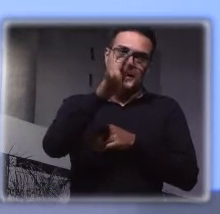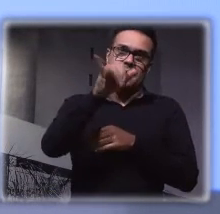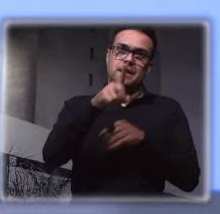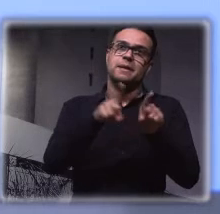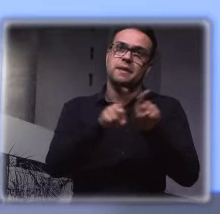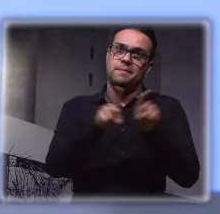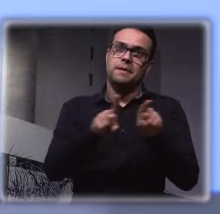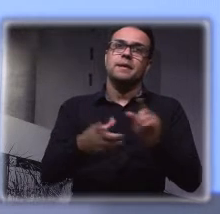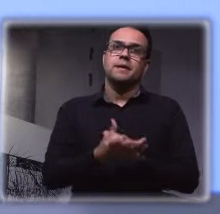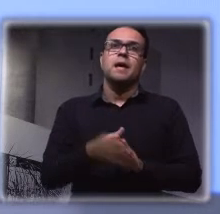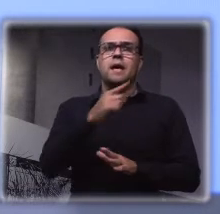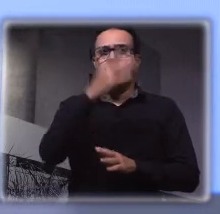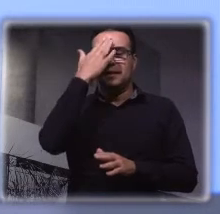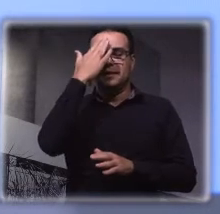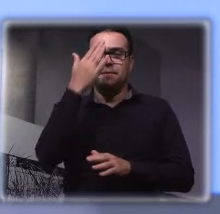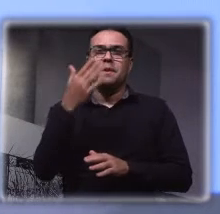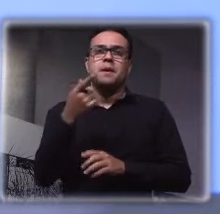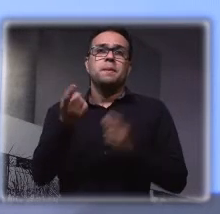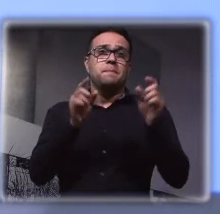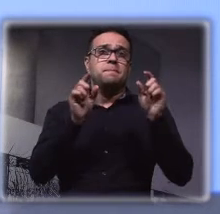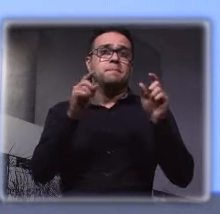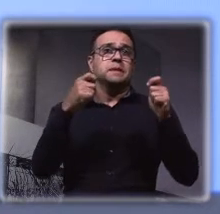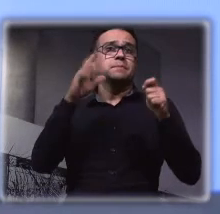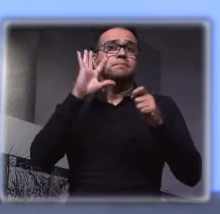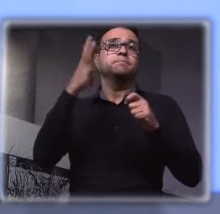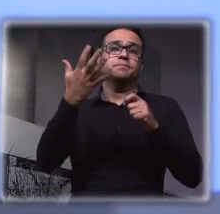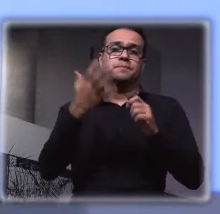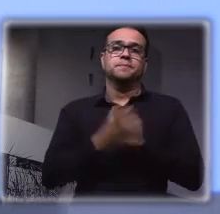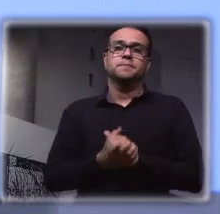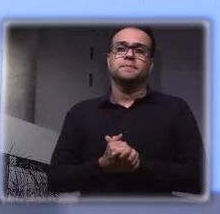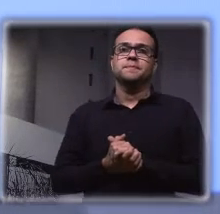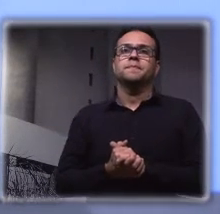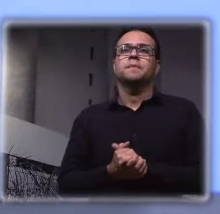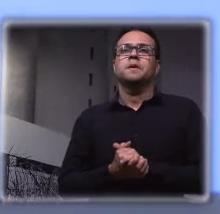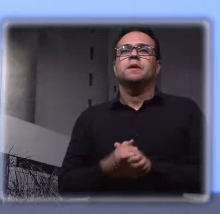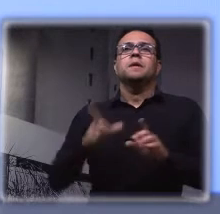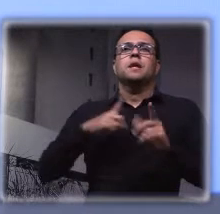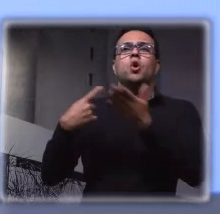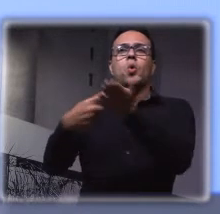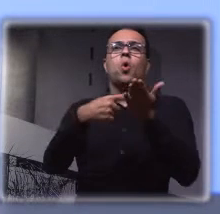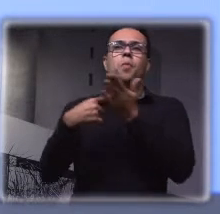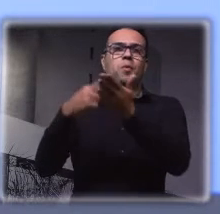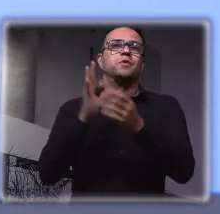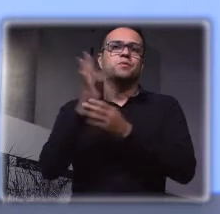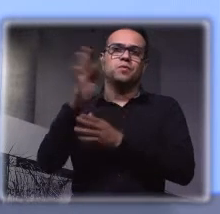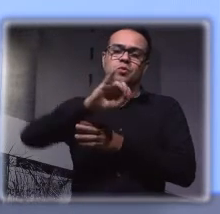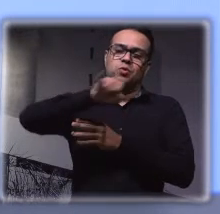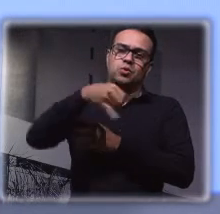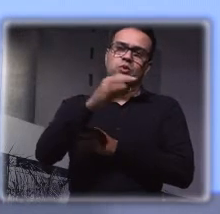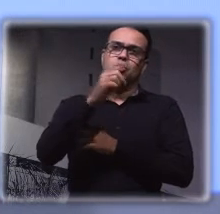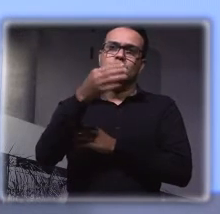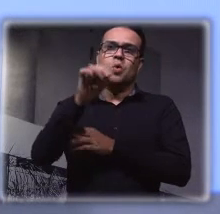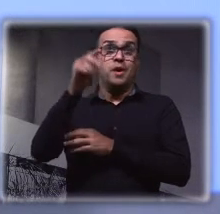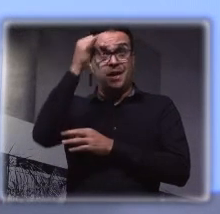reparada do jeito que ela entende que tem que ser reparada, e são assumidos compromissos futuros pelo João, para que ele